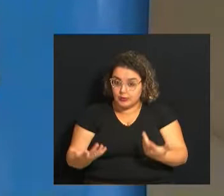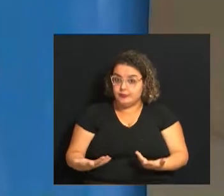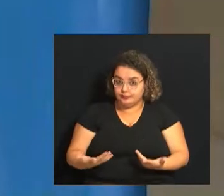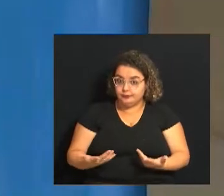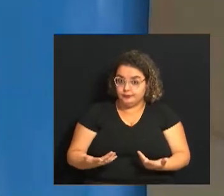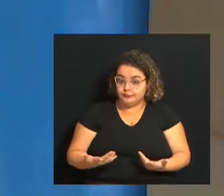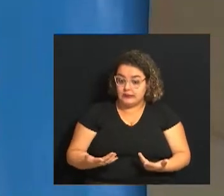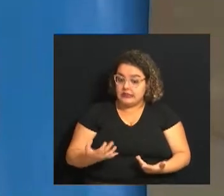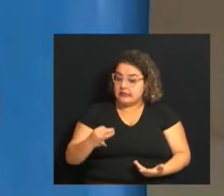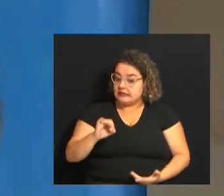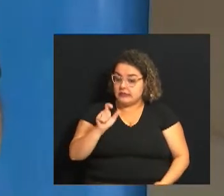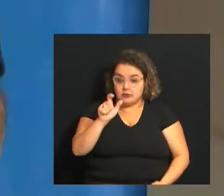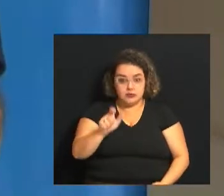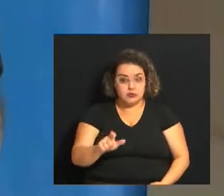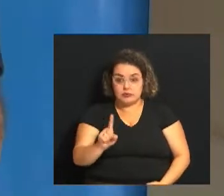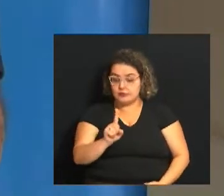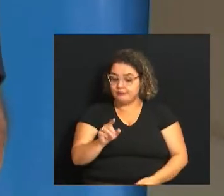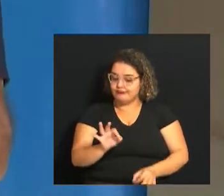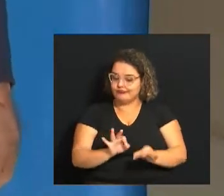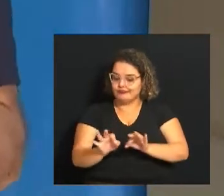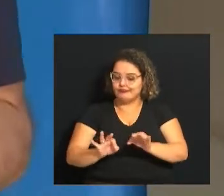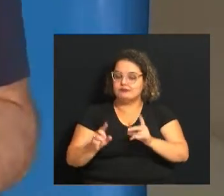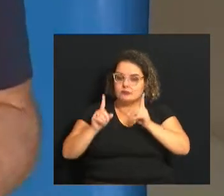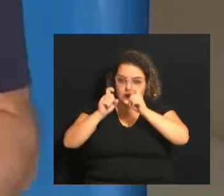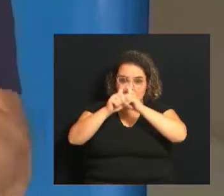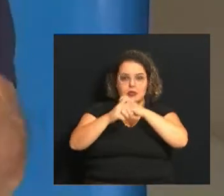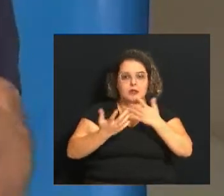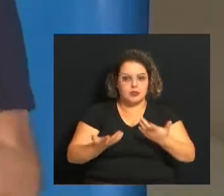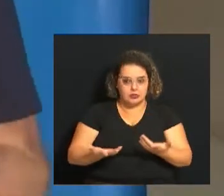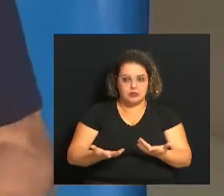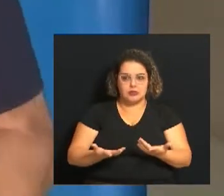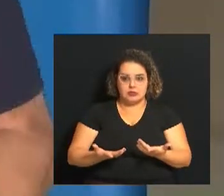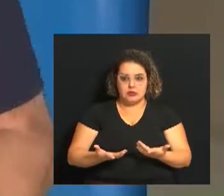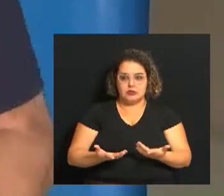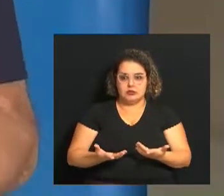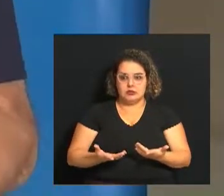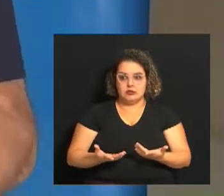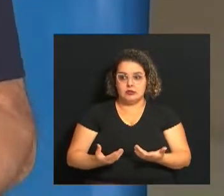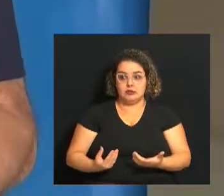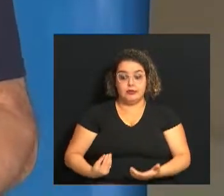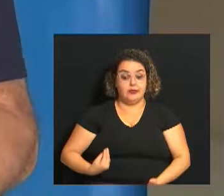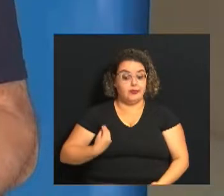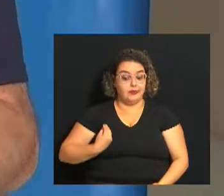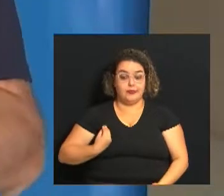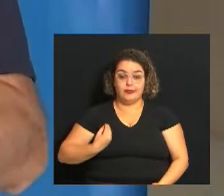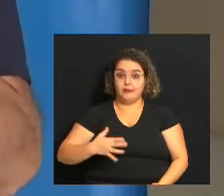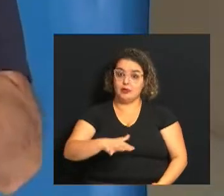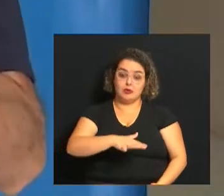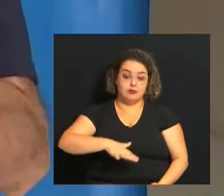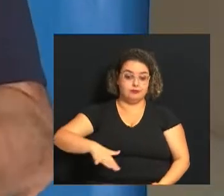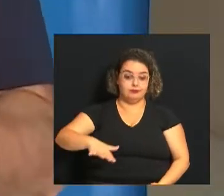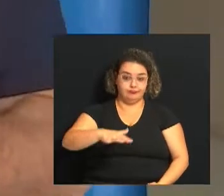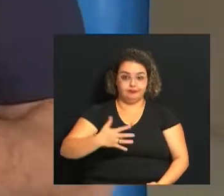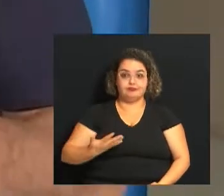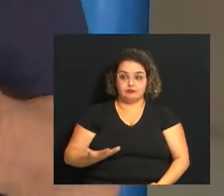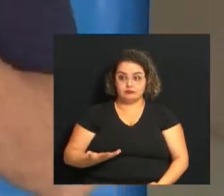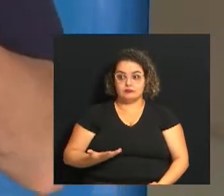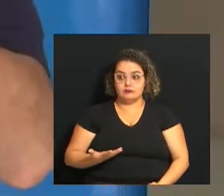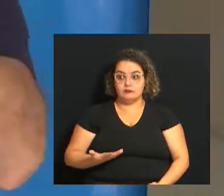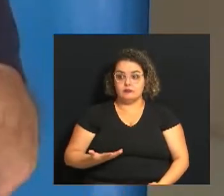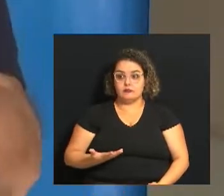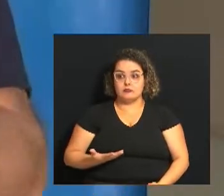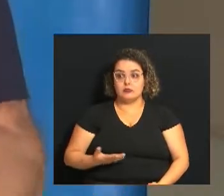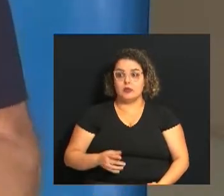se prepara, é muito difícil dela pegar e sobreviver nesse mercado. Então a gente sempre tem que ir atrás de